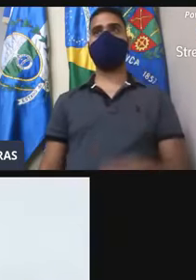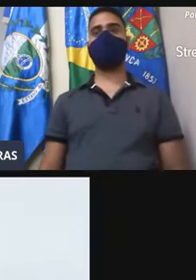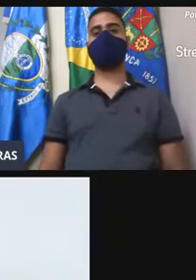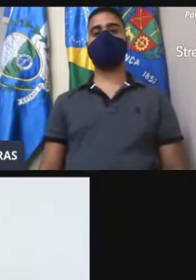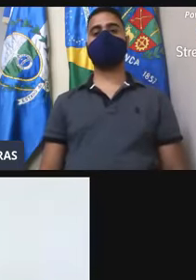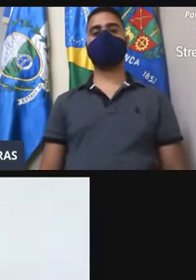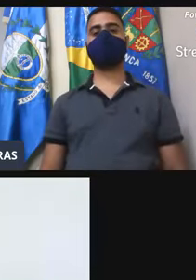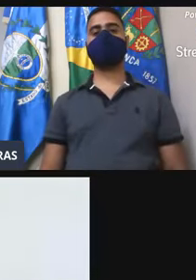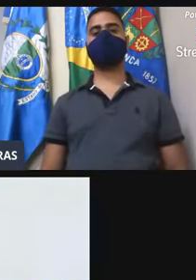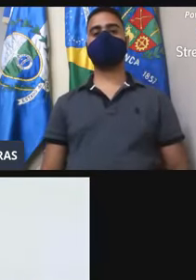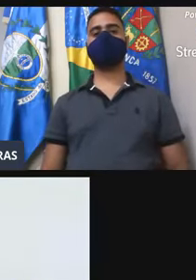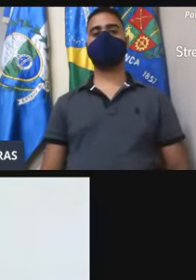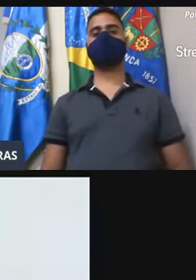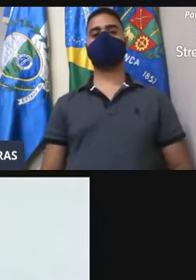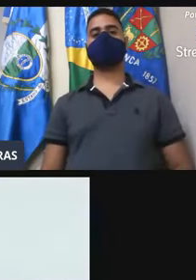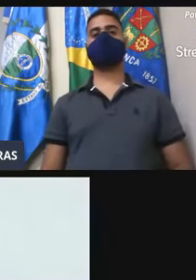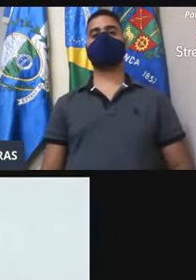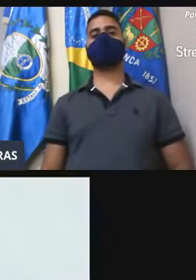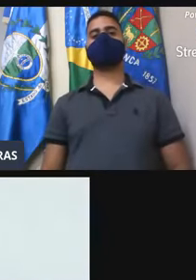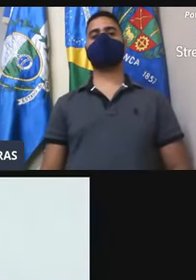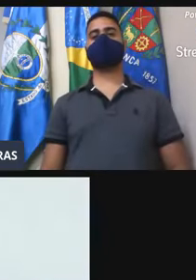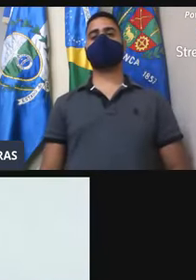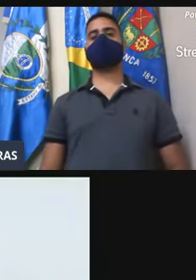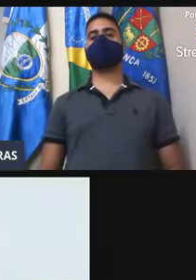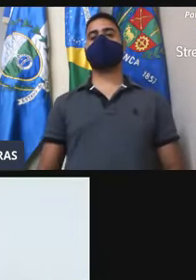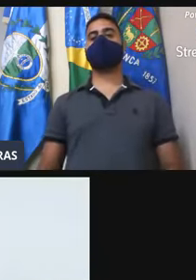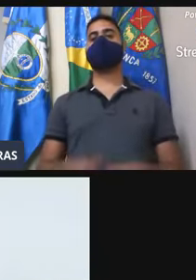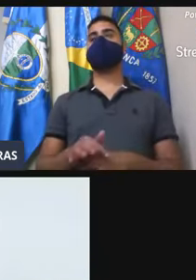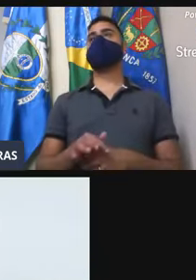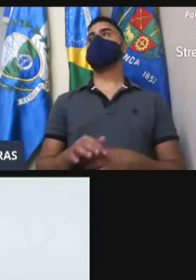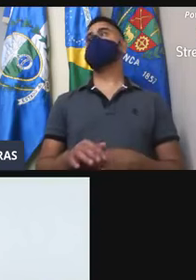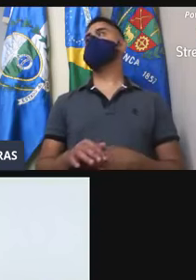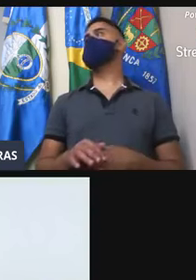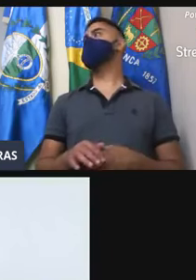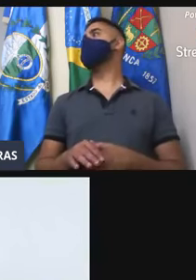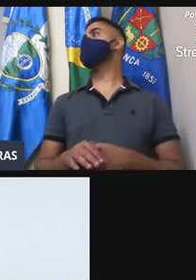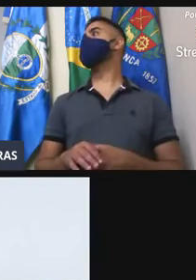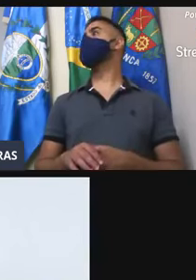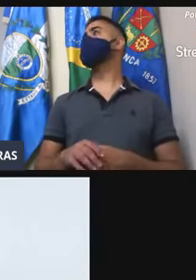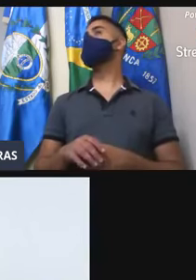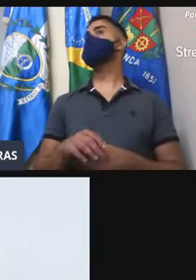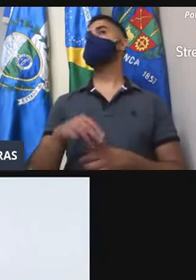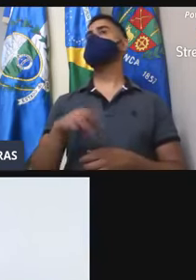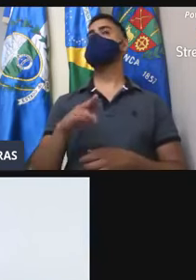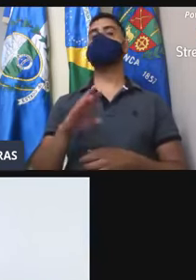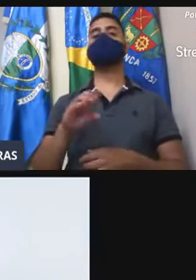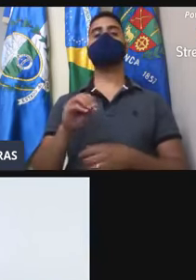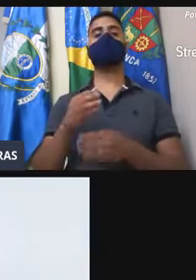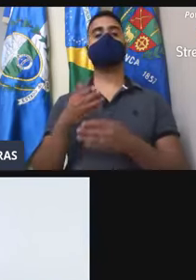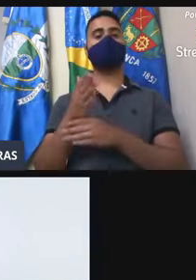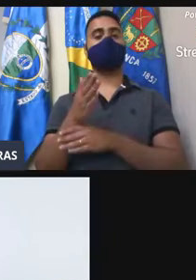Fabiana Vasconcelos, Fábio Antônio Pirijó, Marcelo Moreira,